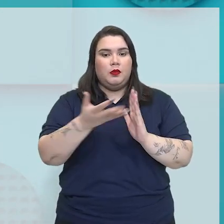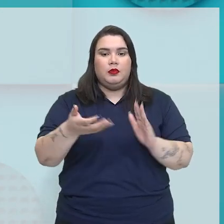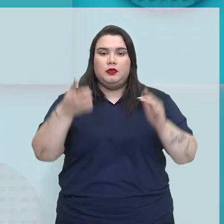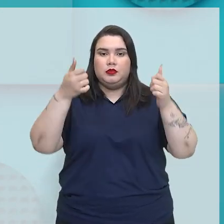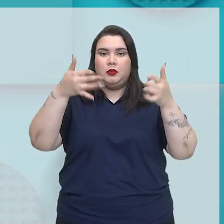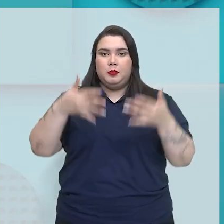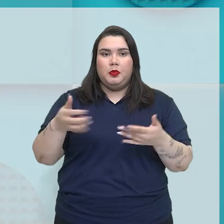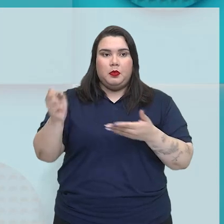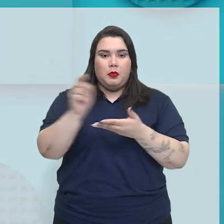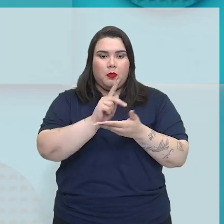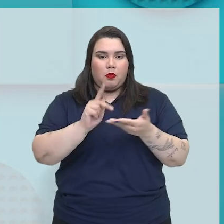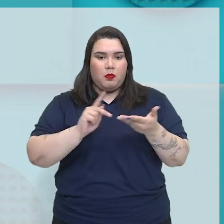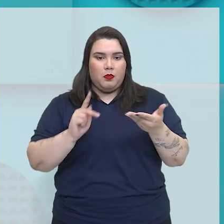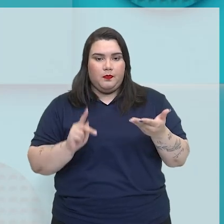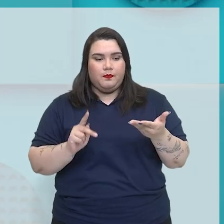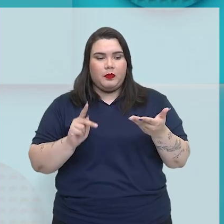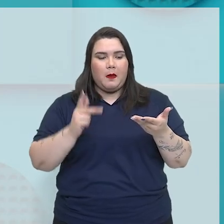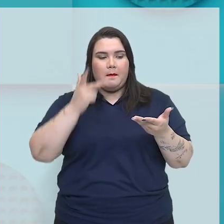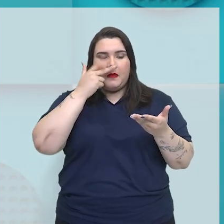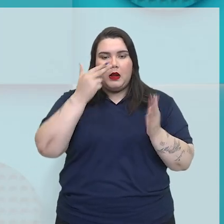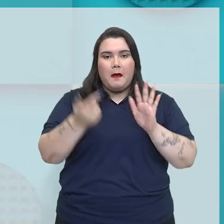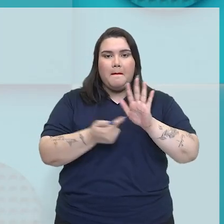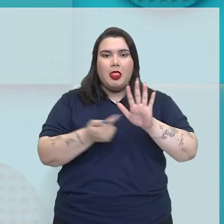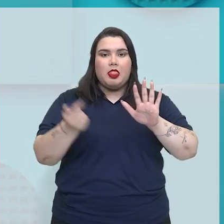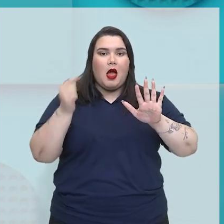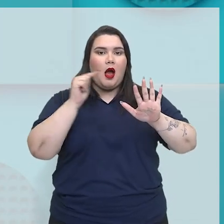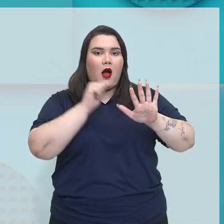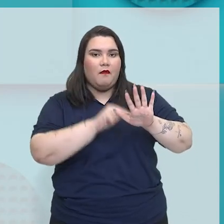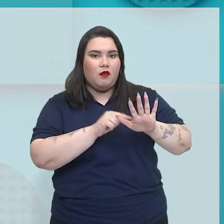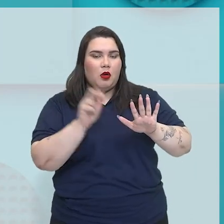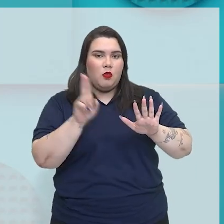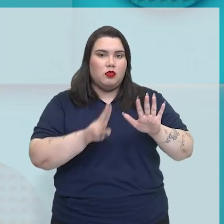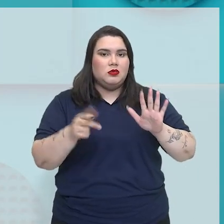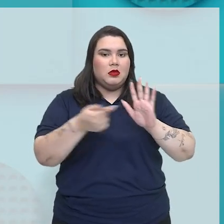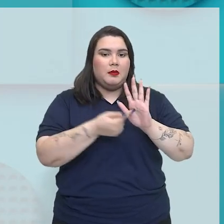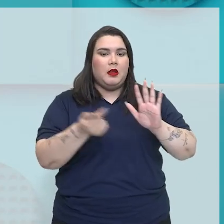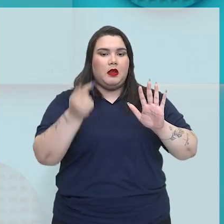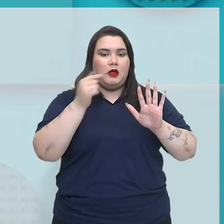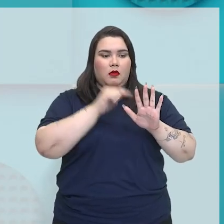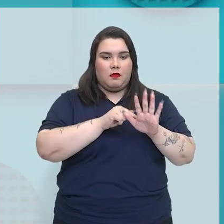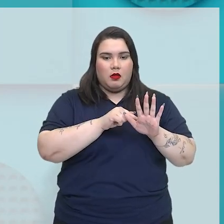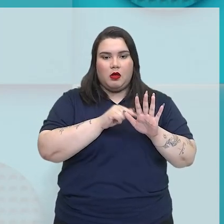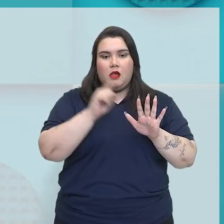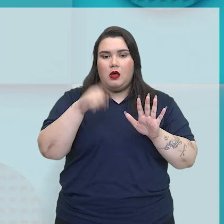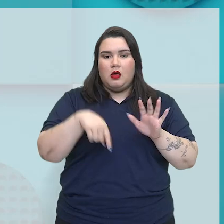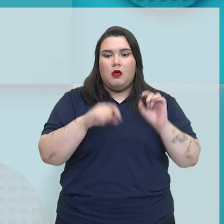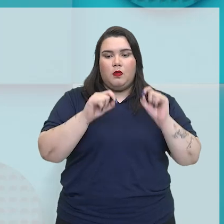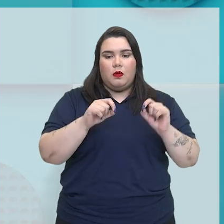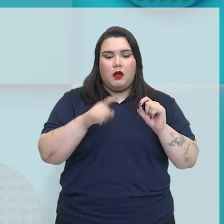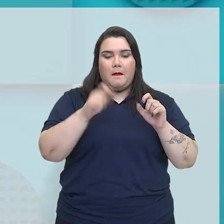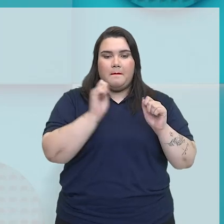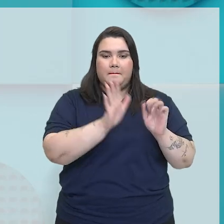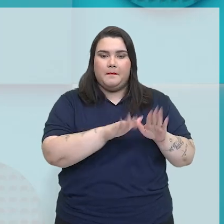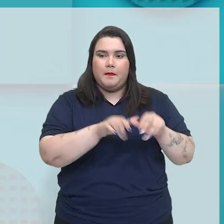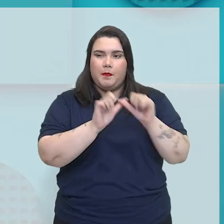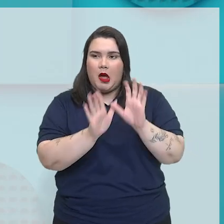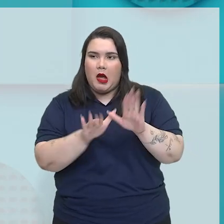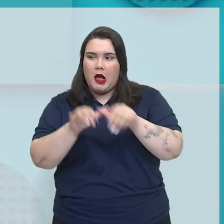diz que os poemas são pássaros, então dá uma ideia de que a